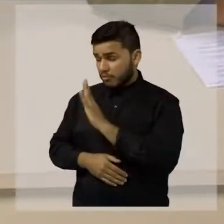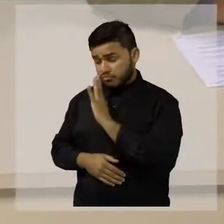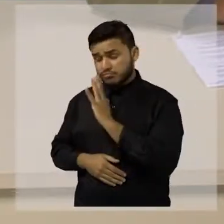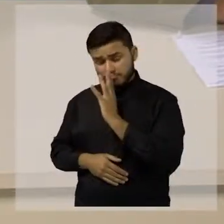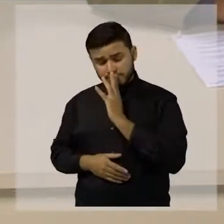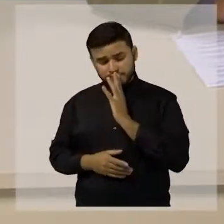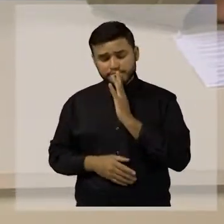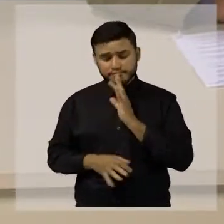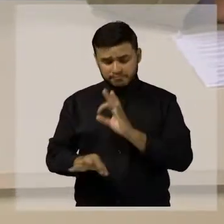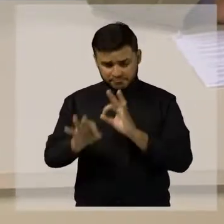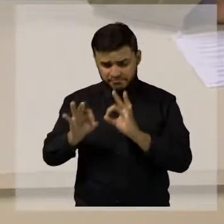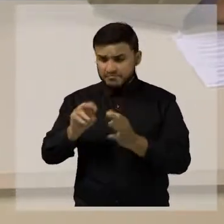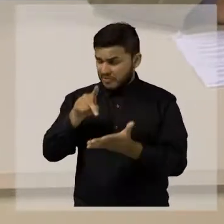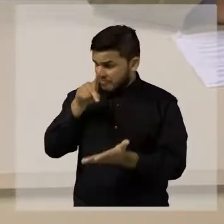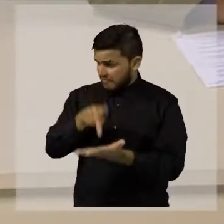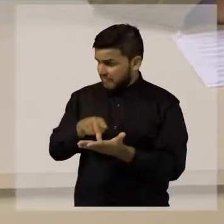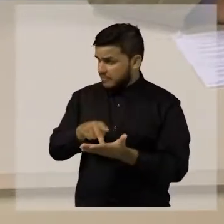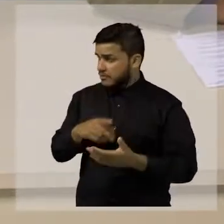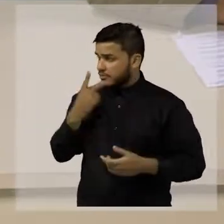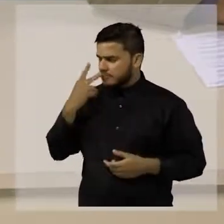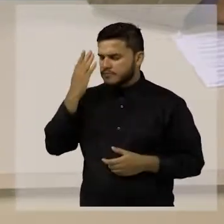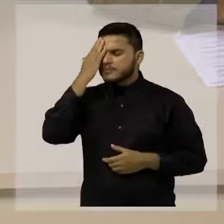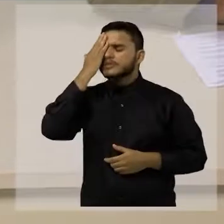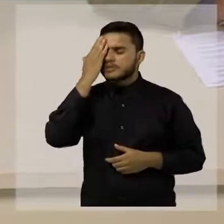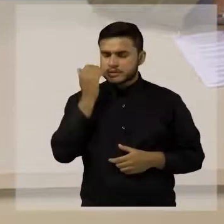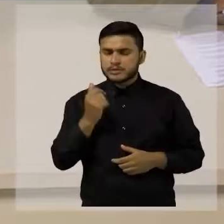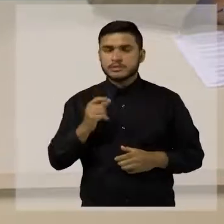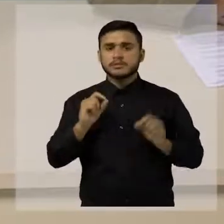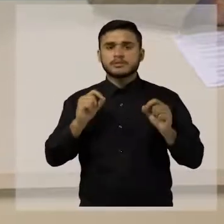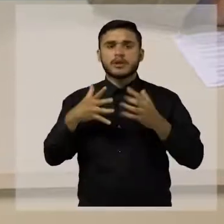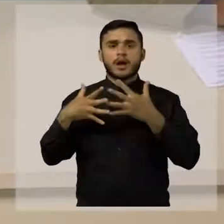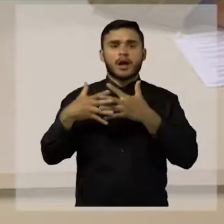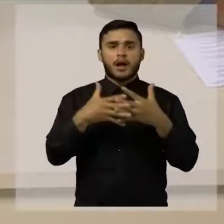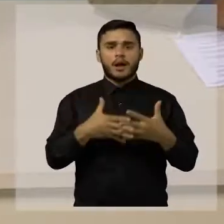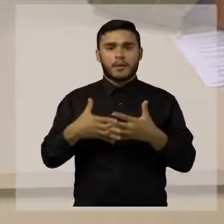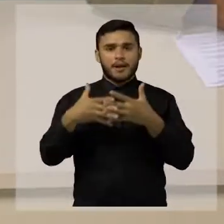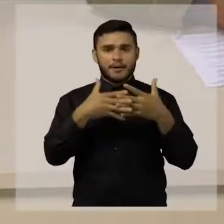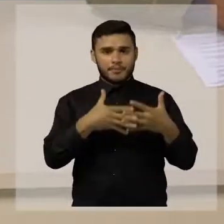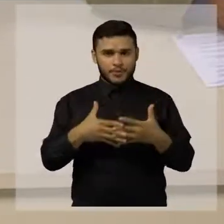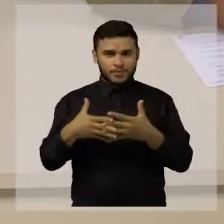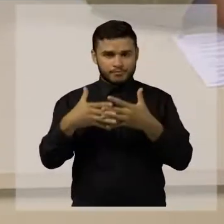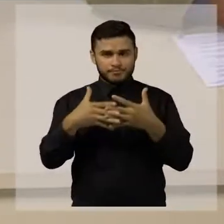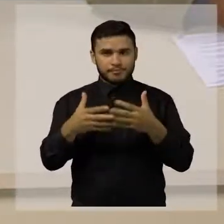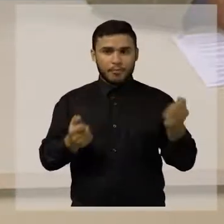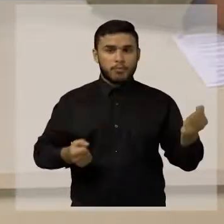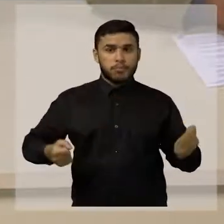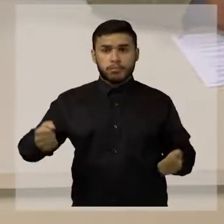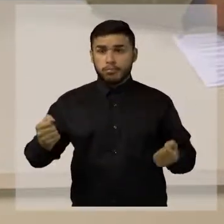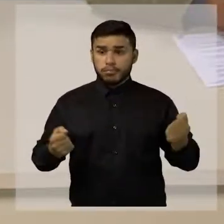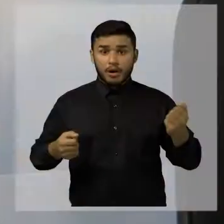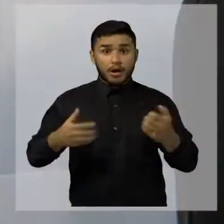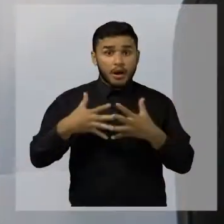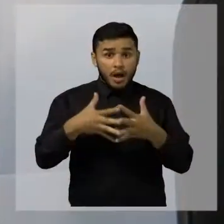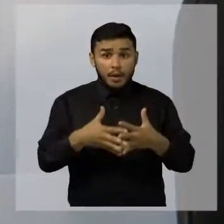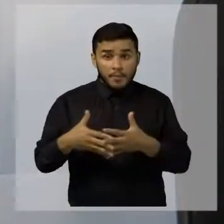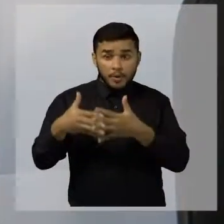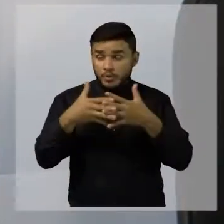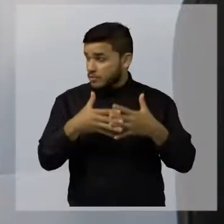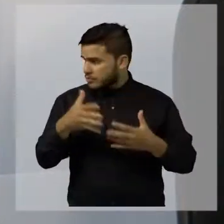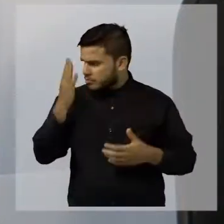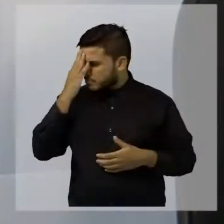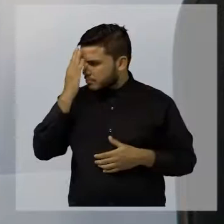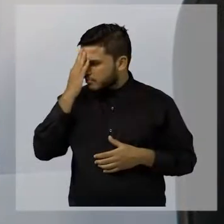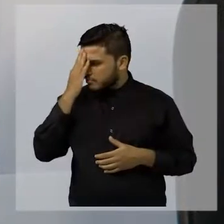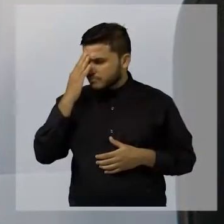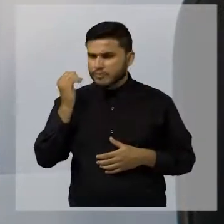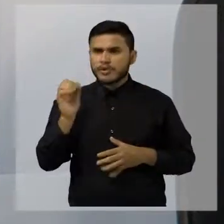ou o presidente, sabe do valor importante que foram os caminhoneiros na campanha dele. A greve do ano passado, já